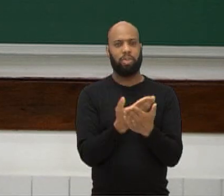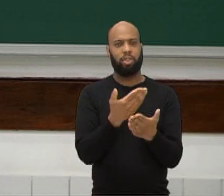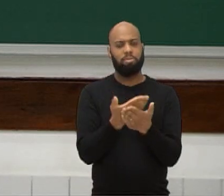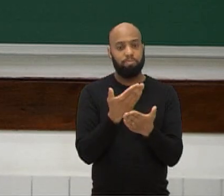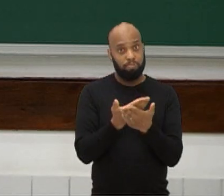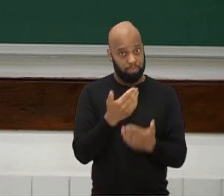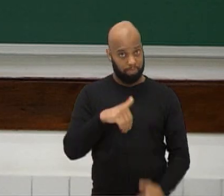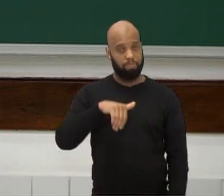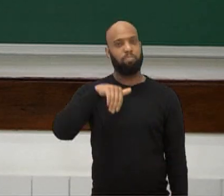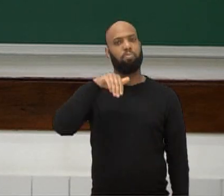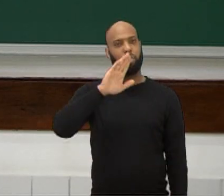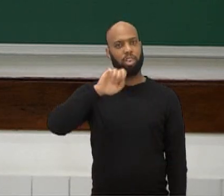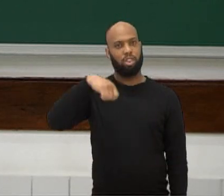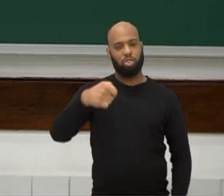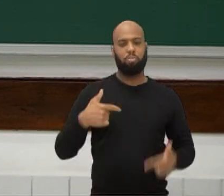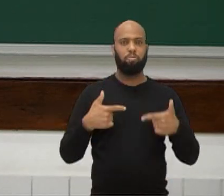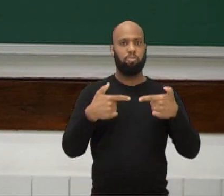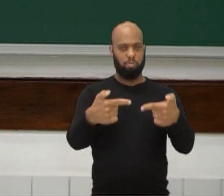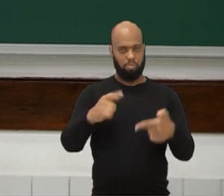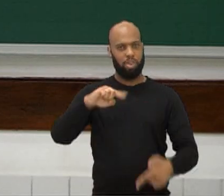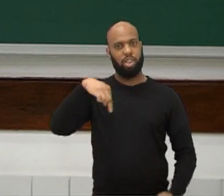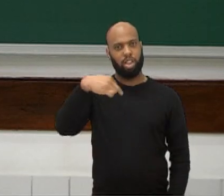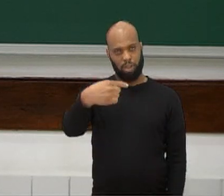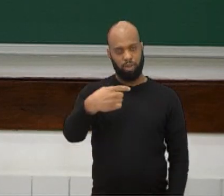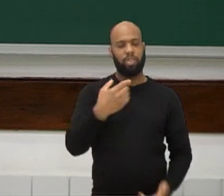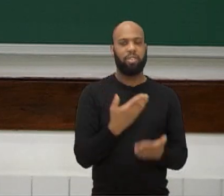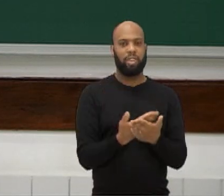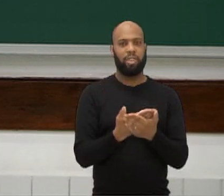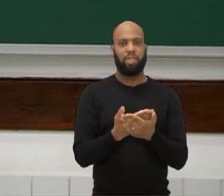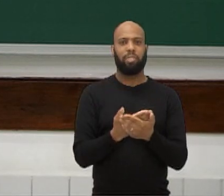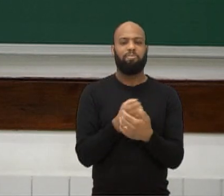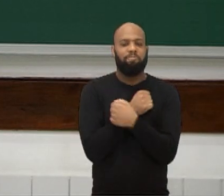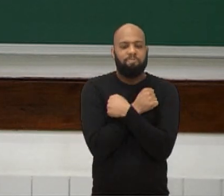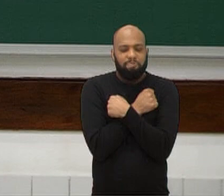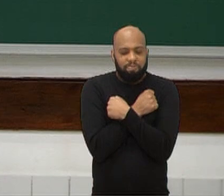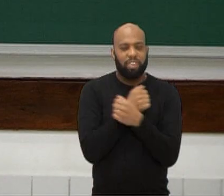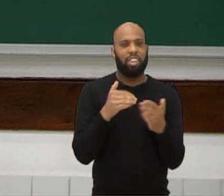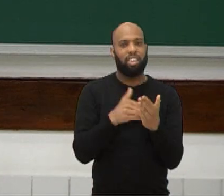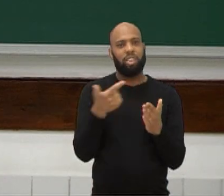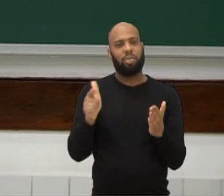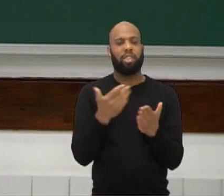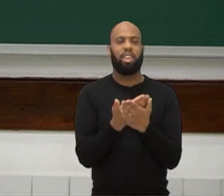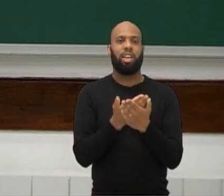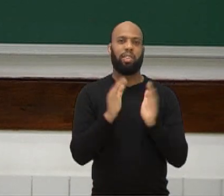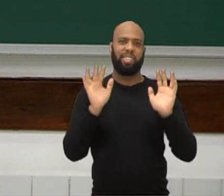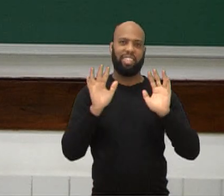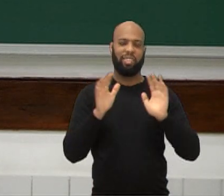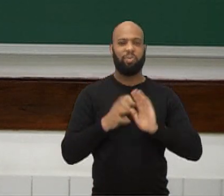para estudarmos aí sobre a Guerra dos Farrapos logo mais. Forte abraço e até a próxima.